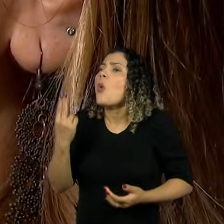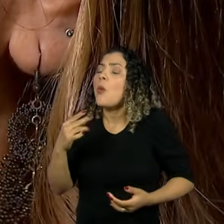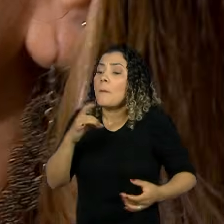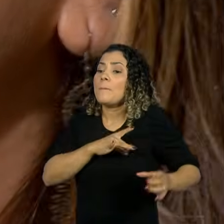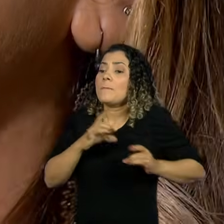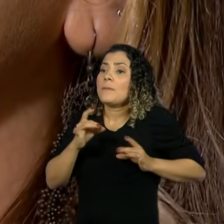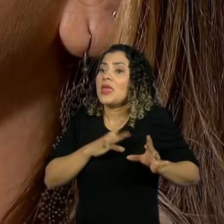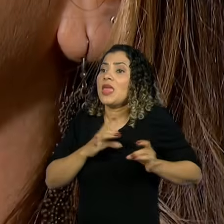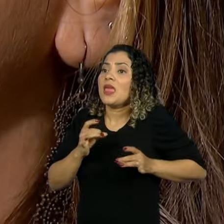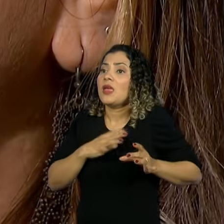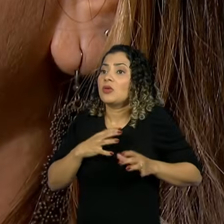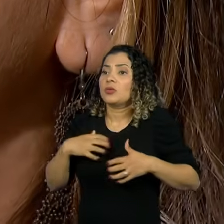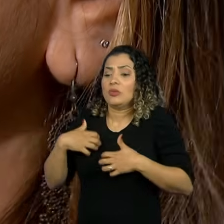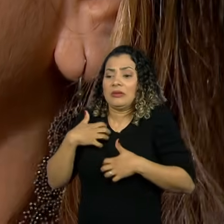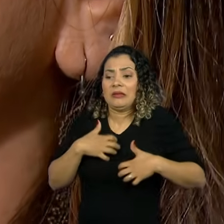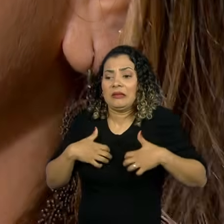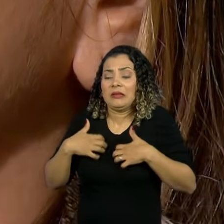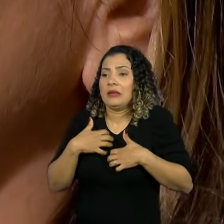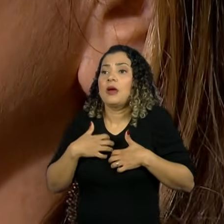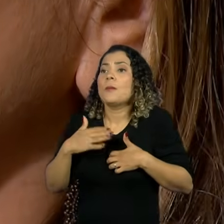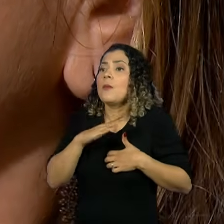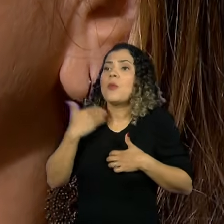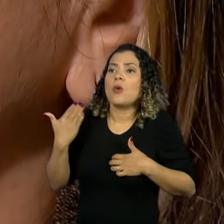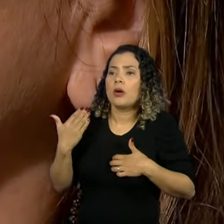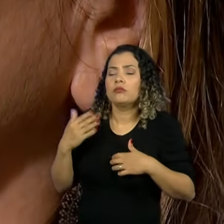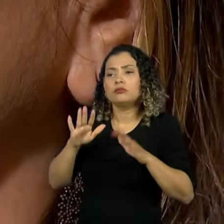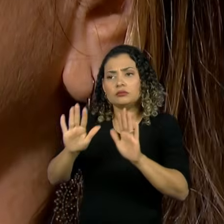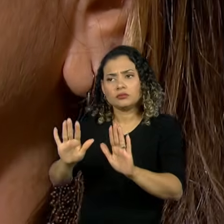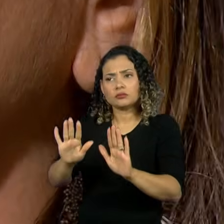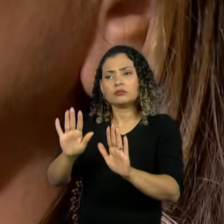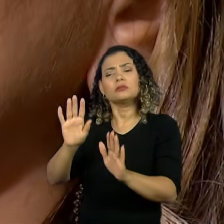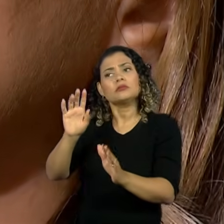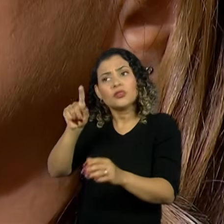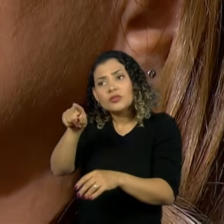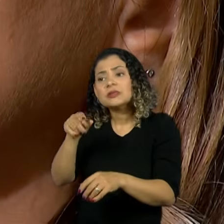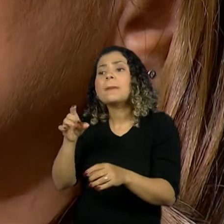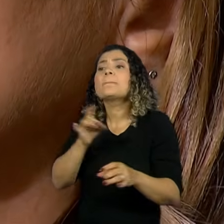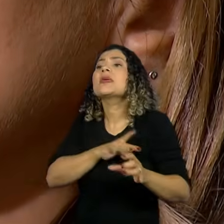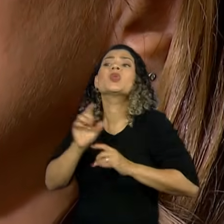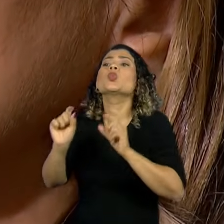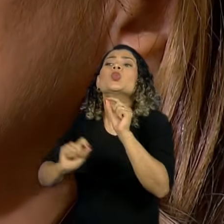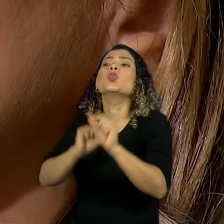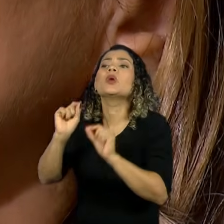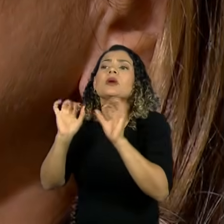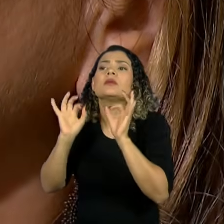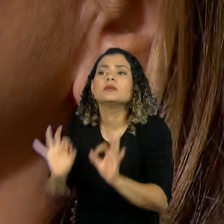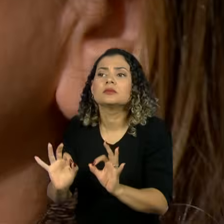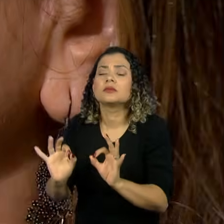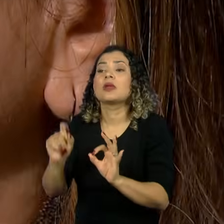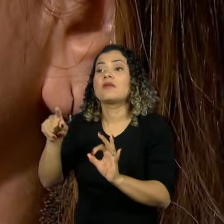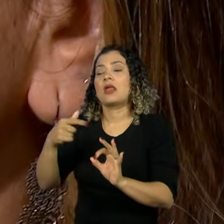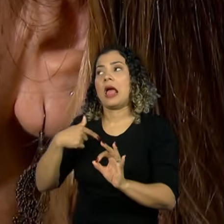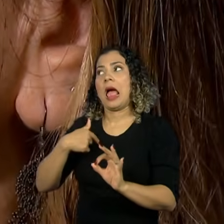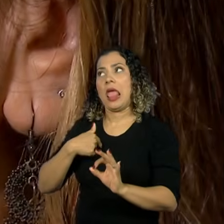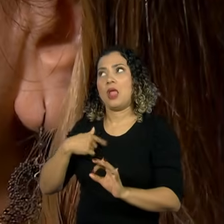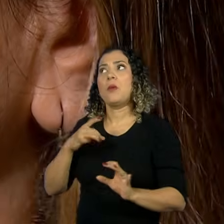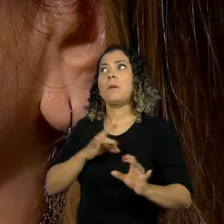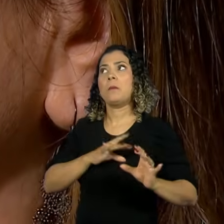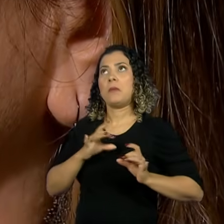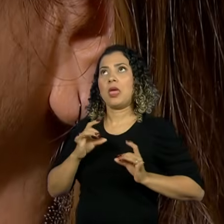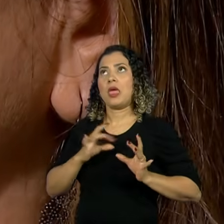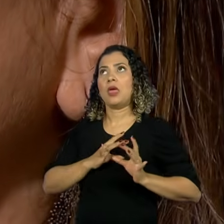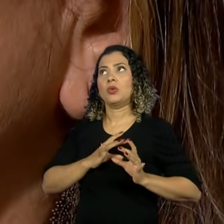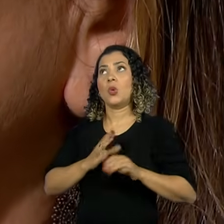do antes da morte, do processo, do morrer. Eu posso ter medo do durante, como é que é o